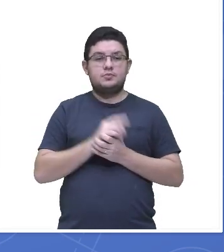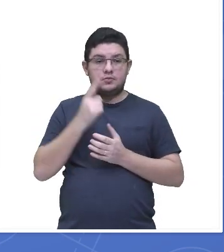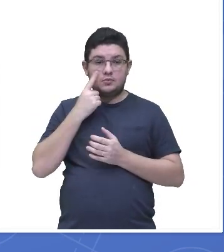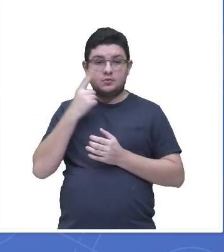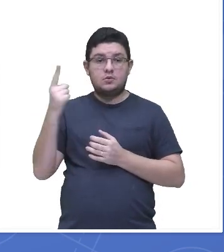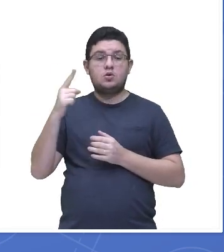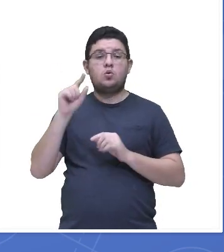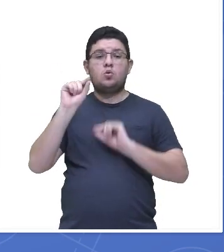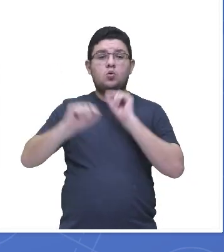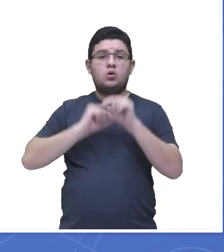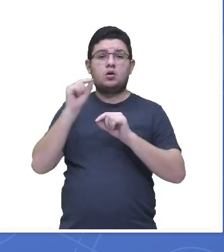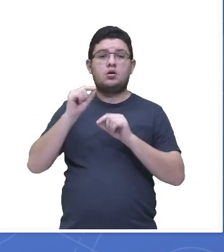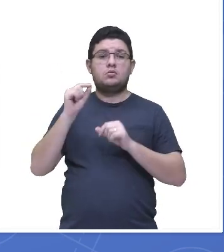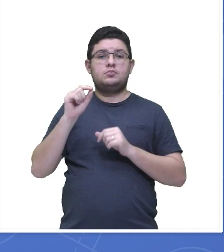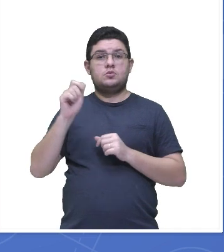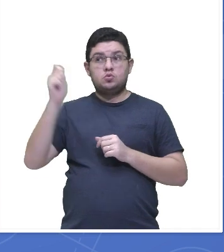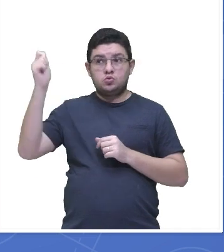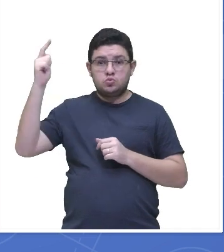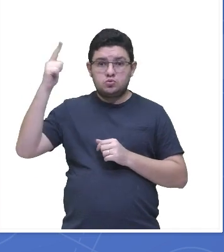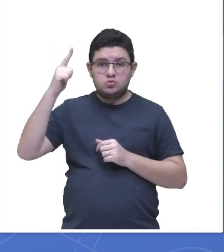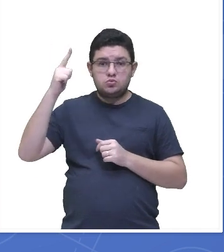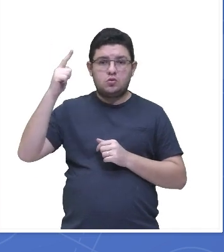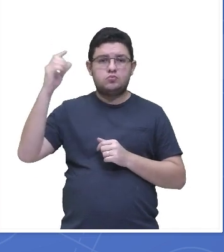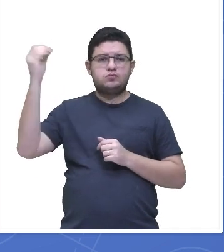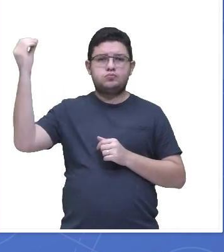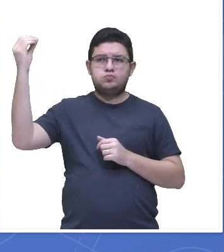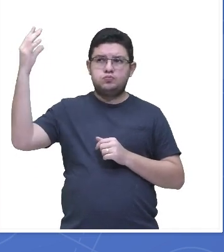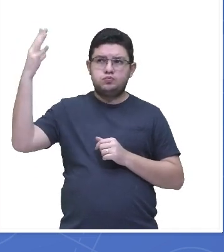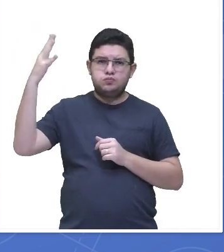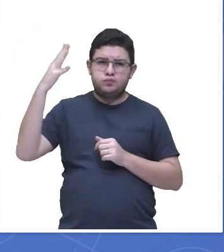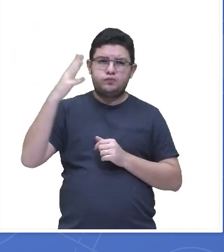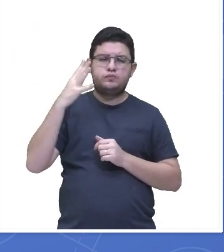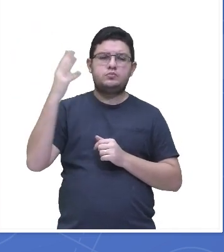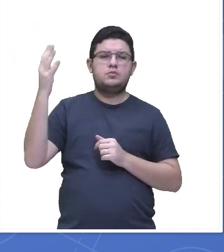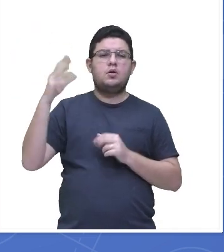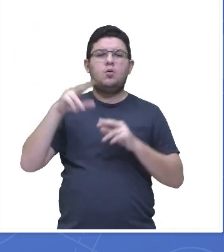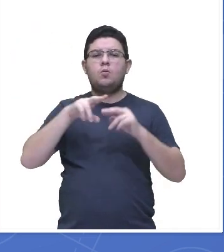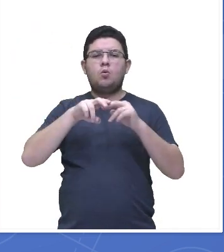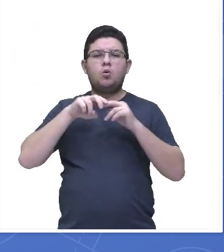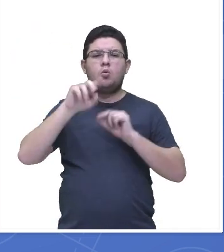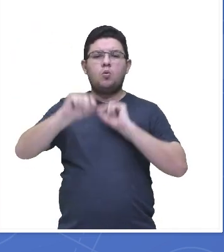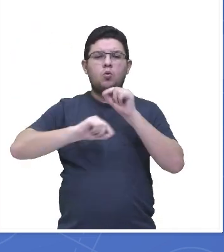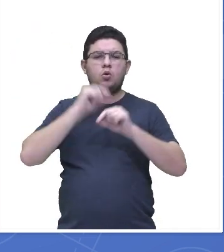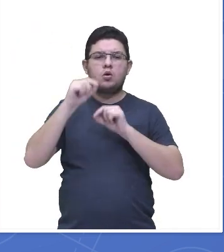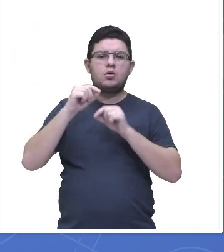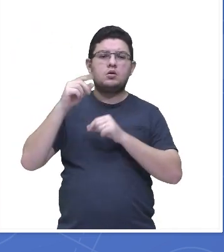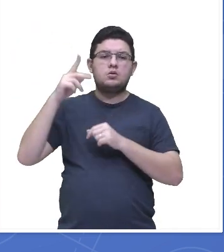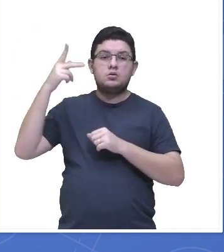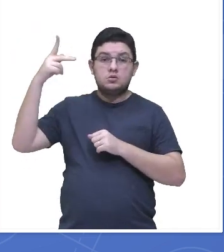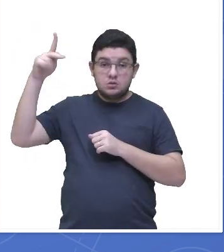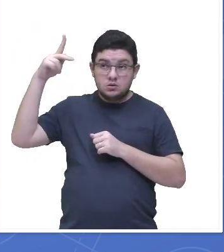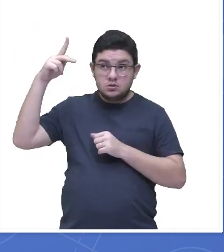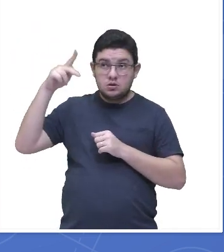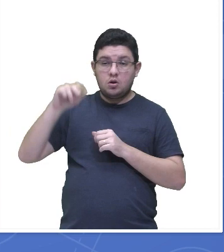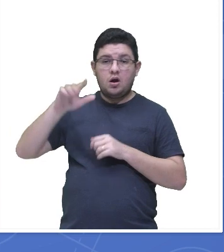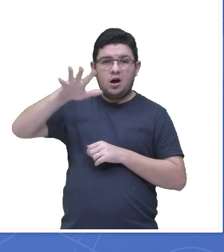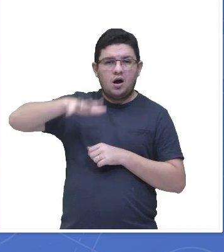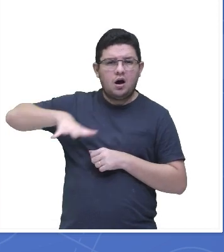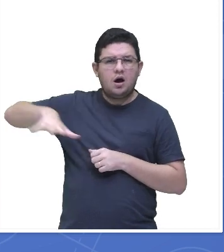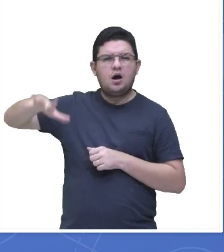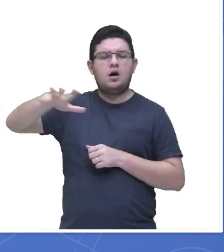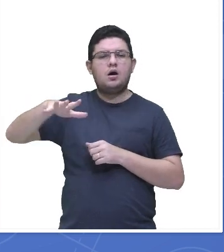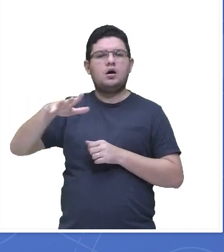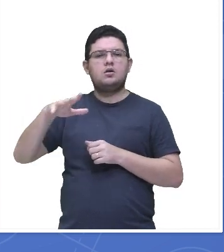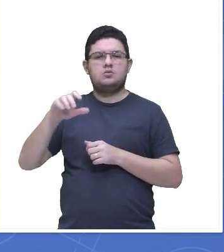é emitida pelo Sol, né, proveniente de reações que ocorrem na superfície desse astro,